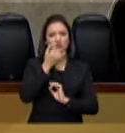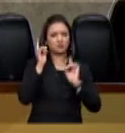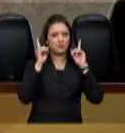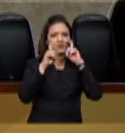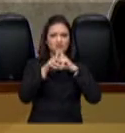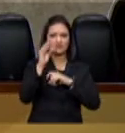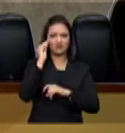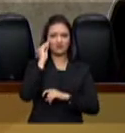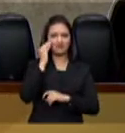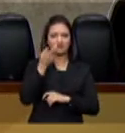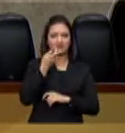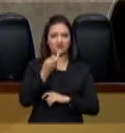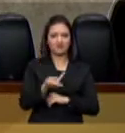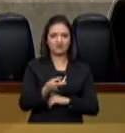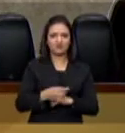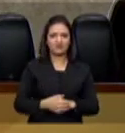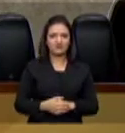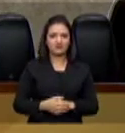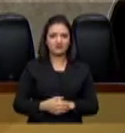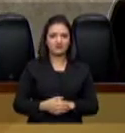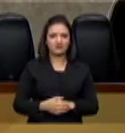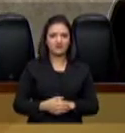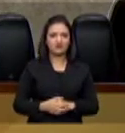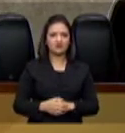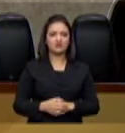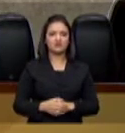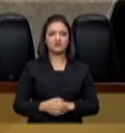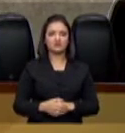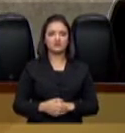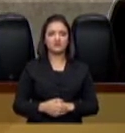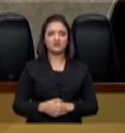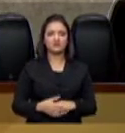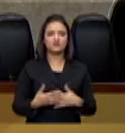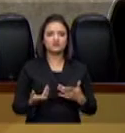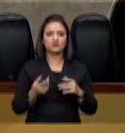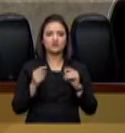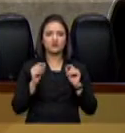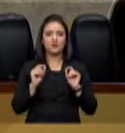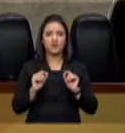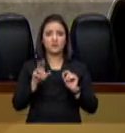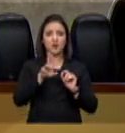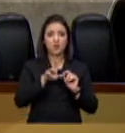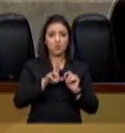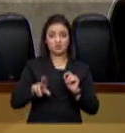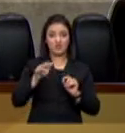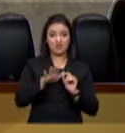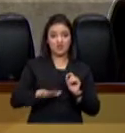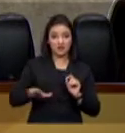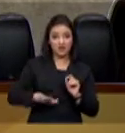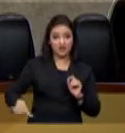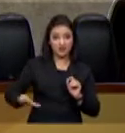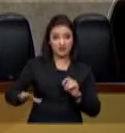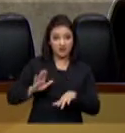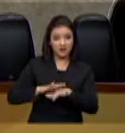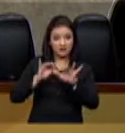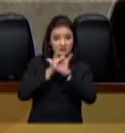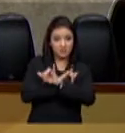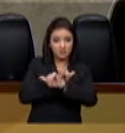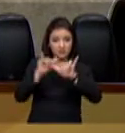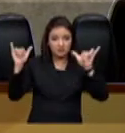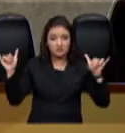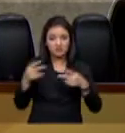alto teor de açúcar, gordura saturada ou sódio. Alegação de usurpação da